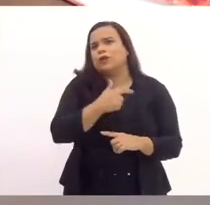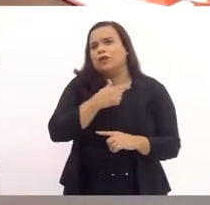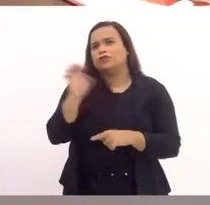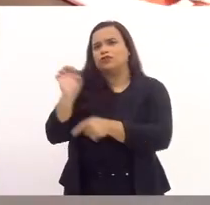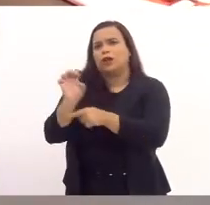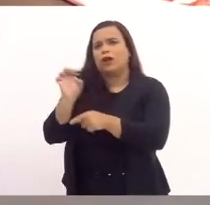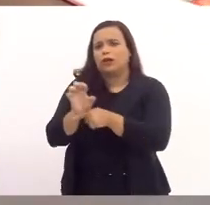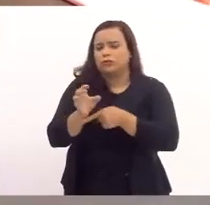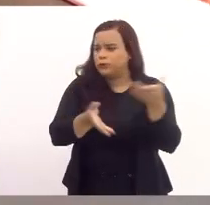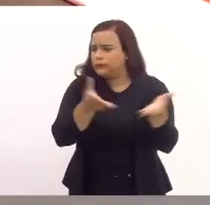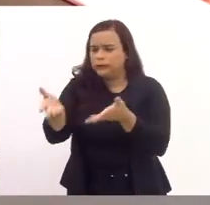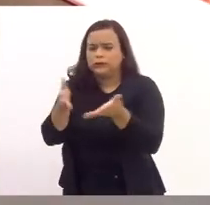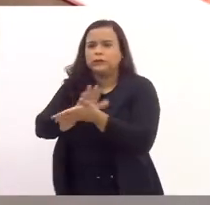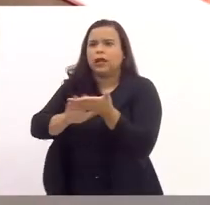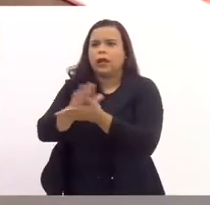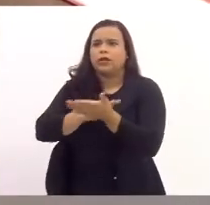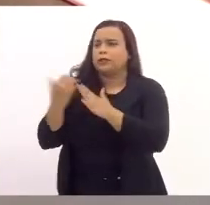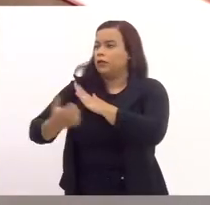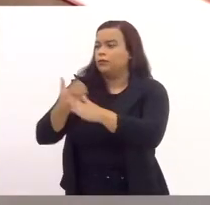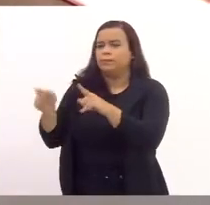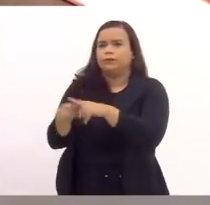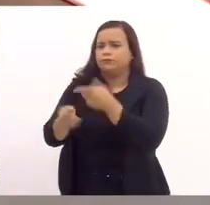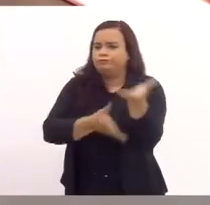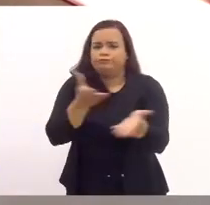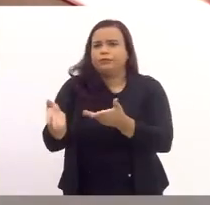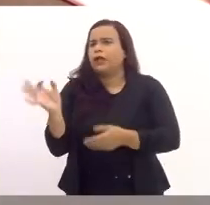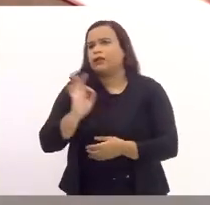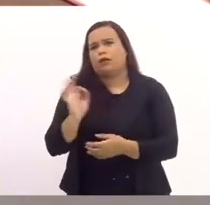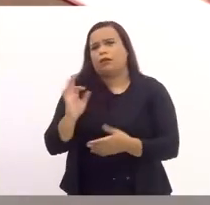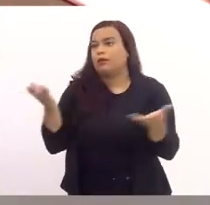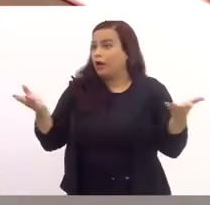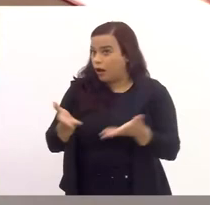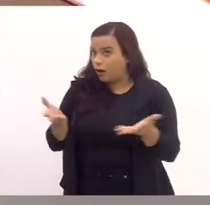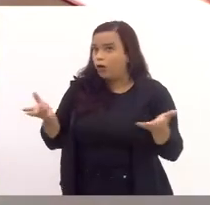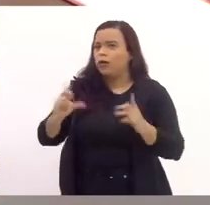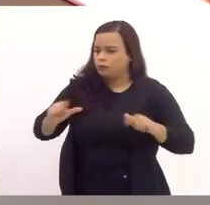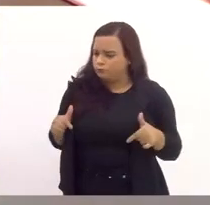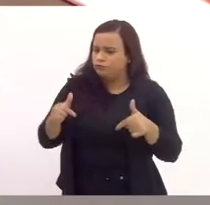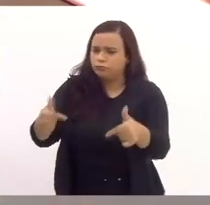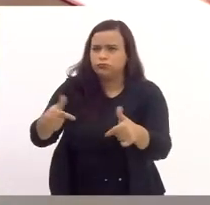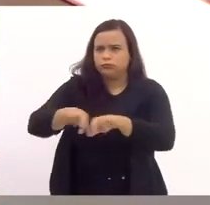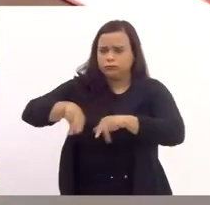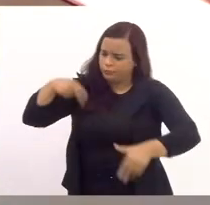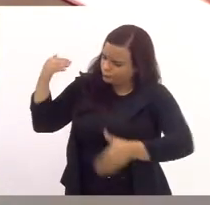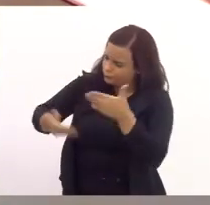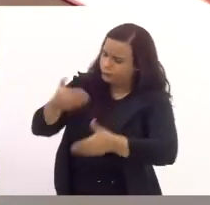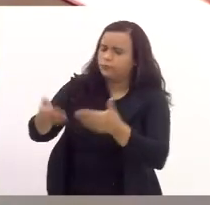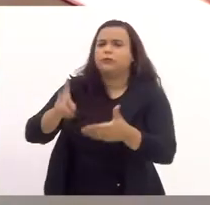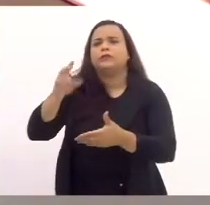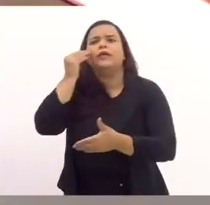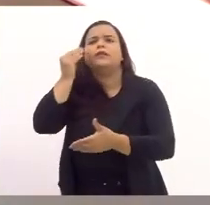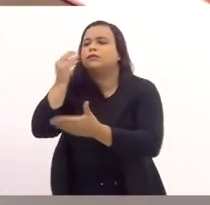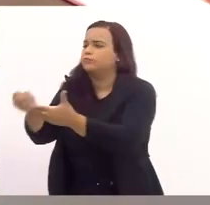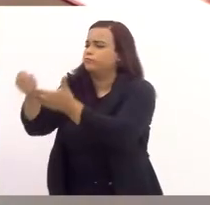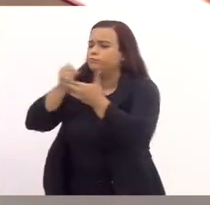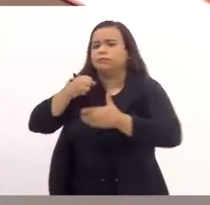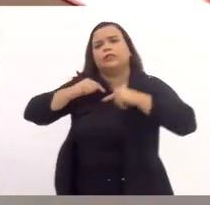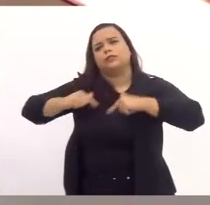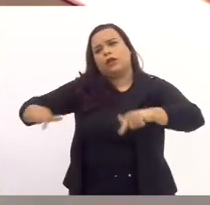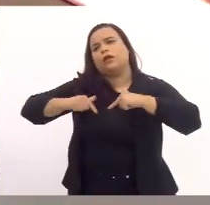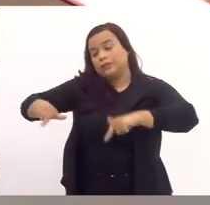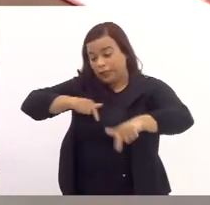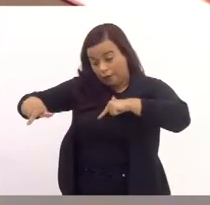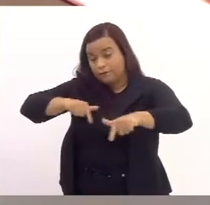o domínio da concessionária, medidas concretas agora avançando para tentar trazer aqui um serviço público